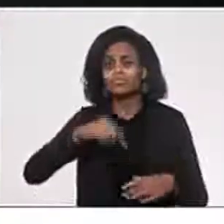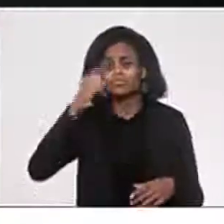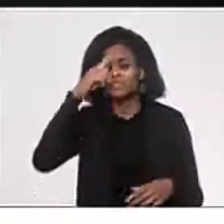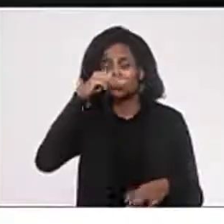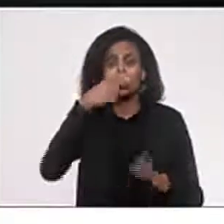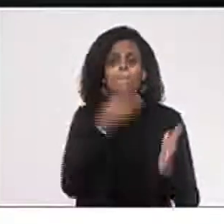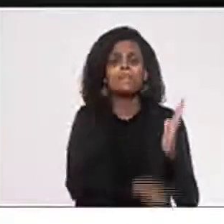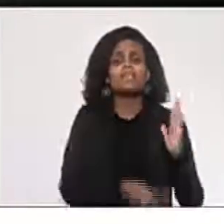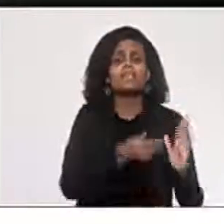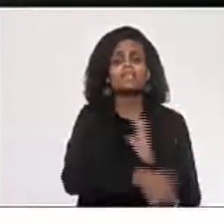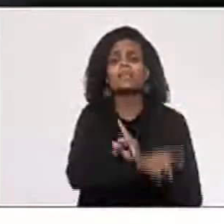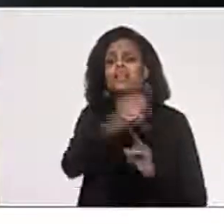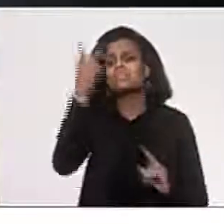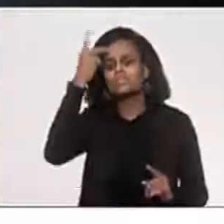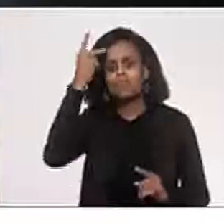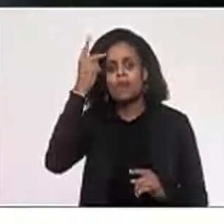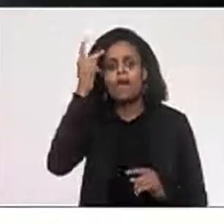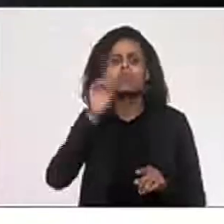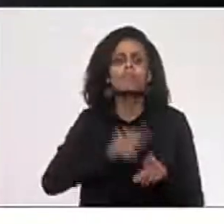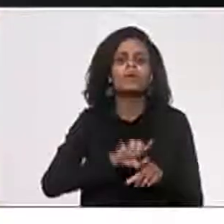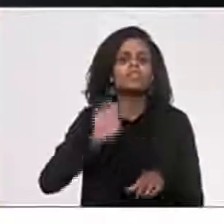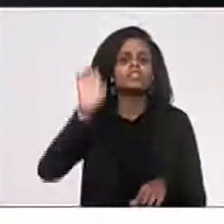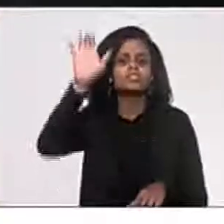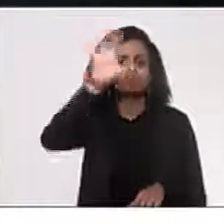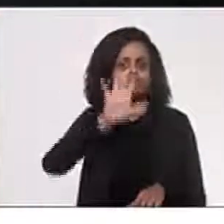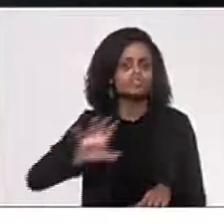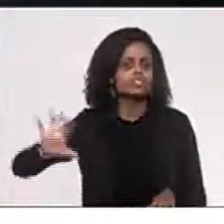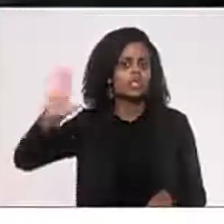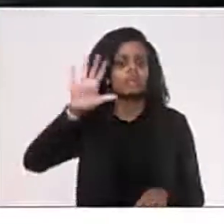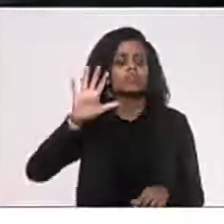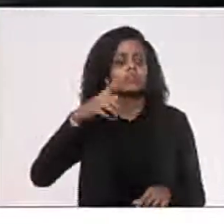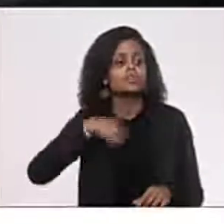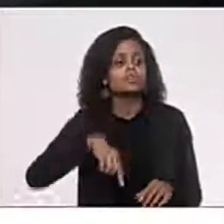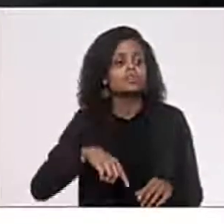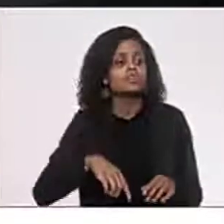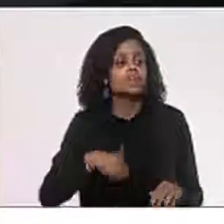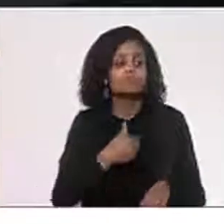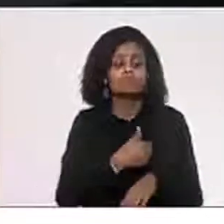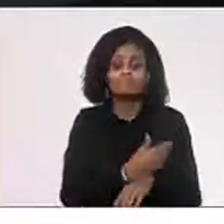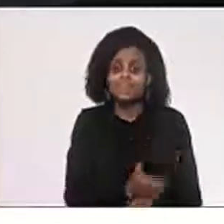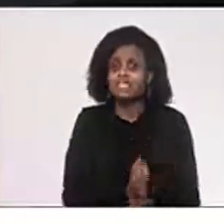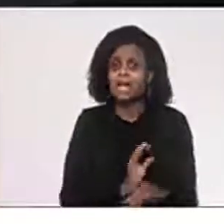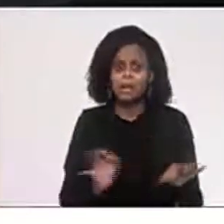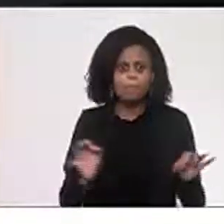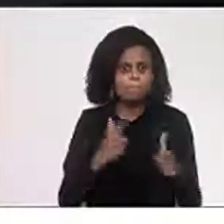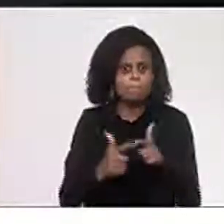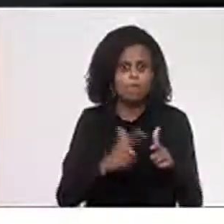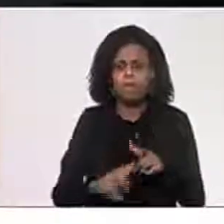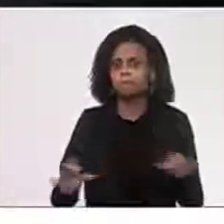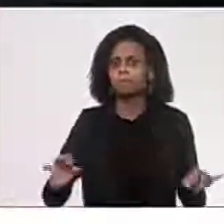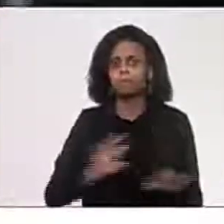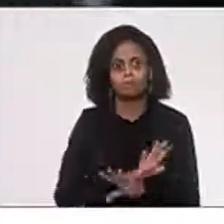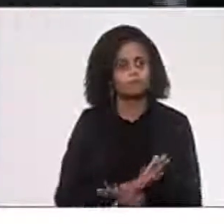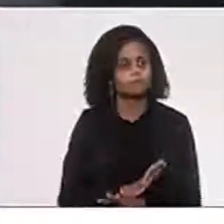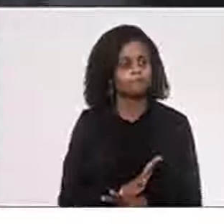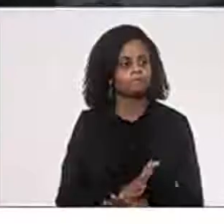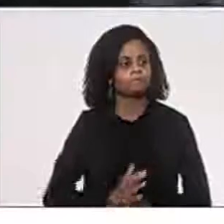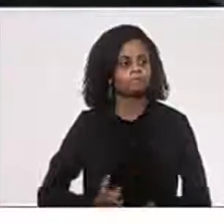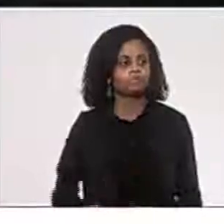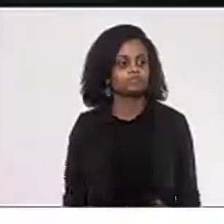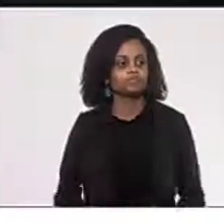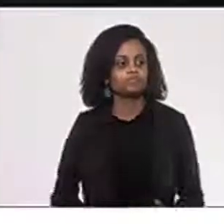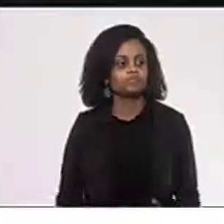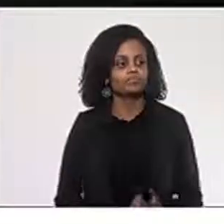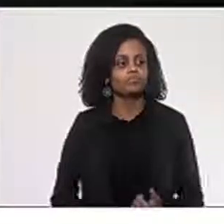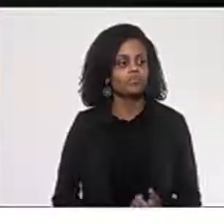Paulo, estamos perdendo para os estados vizinhos e já passou da hora da gente corrigir esse problema e essa falha que o Rio de Janeiro vem enfrentando ao longo